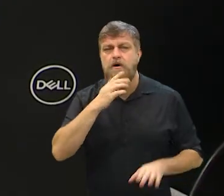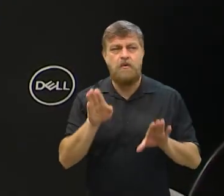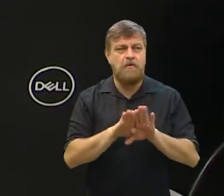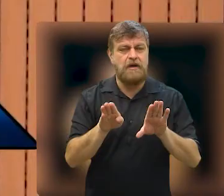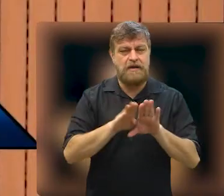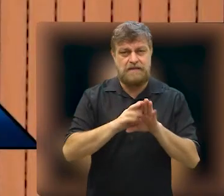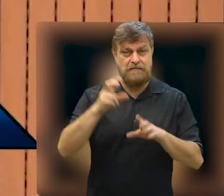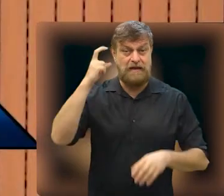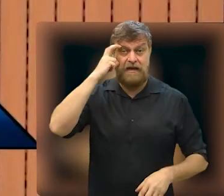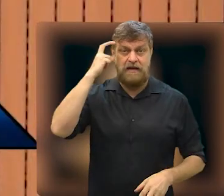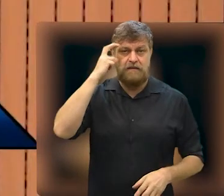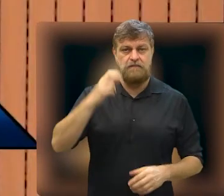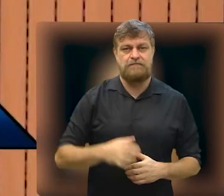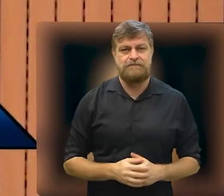marrom Cunha e carne os que